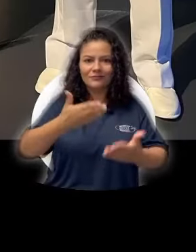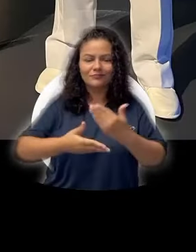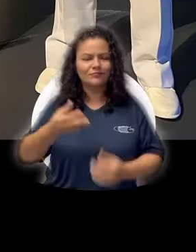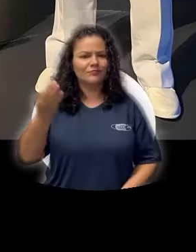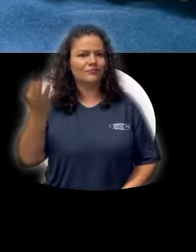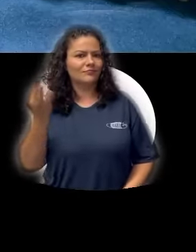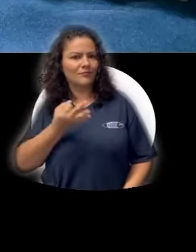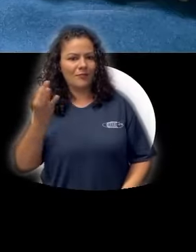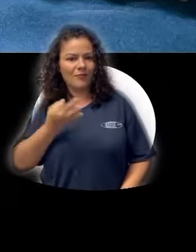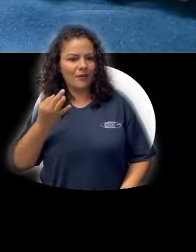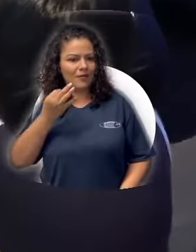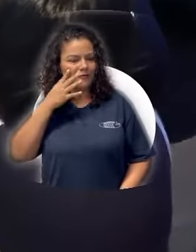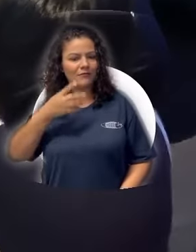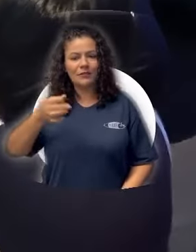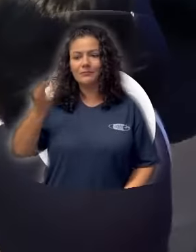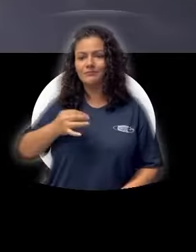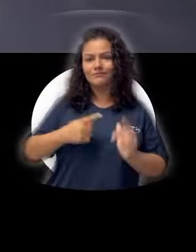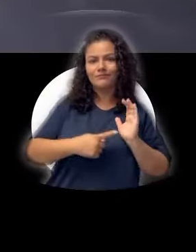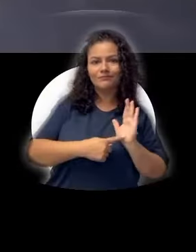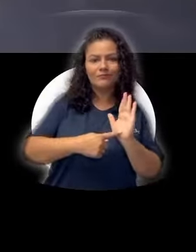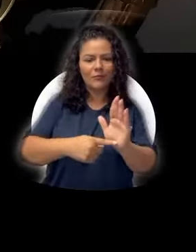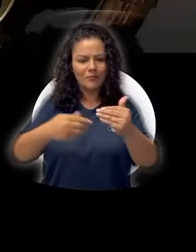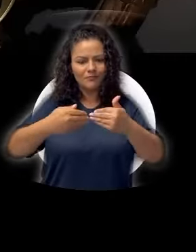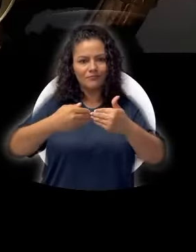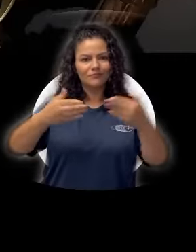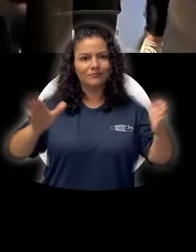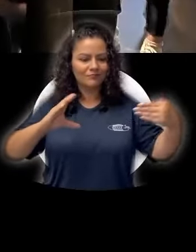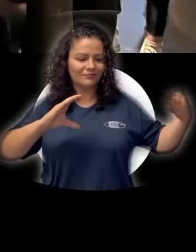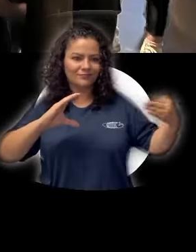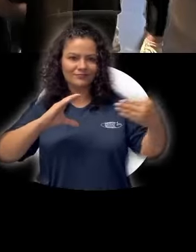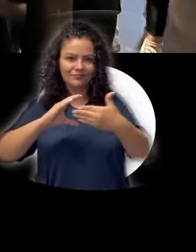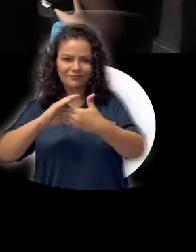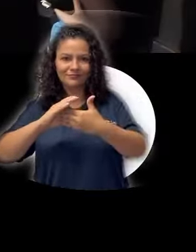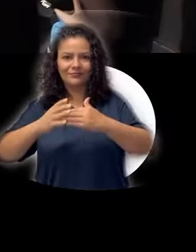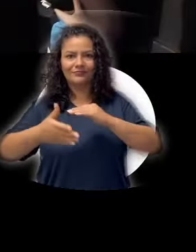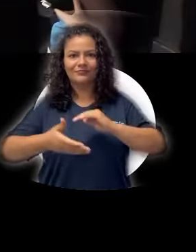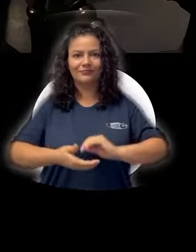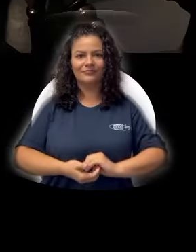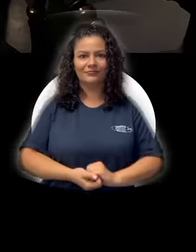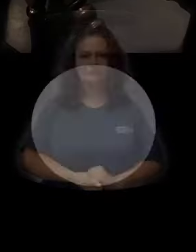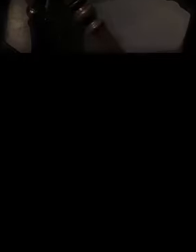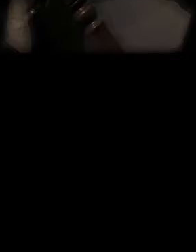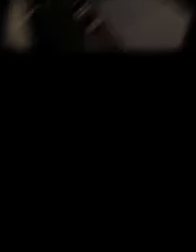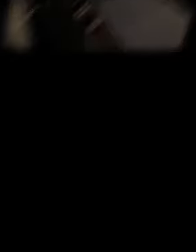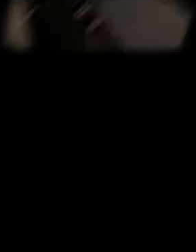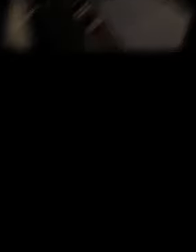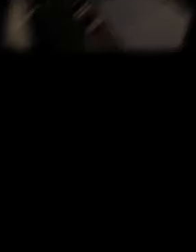de uma parceria exitosa que vem se consolidando desde a abertura do empreendimento.